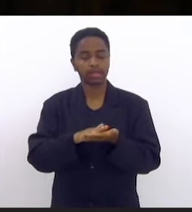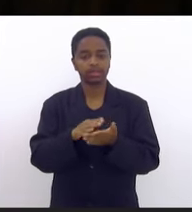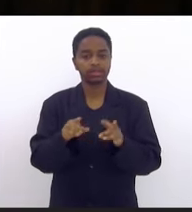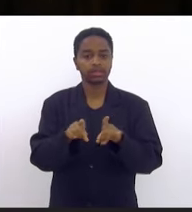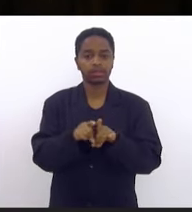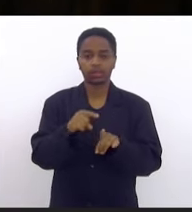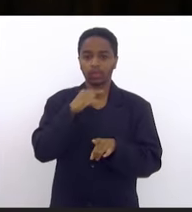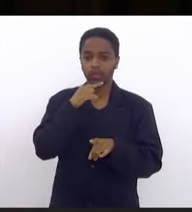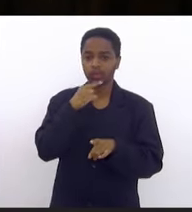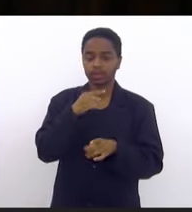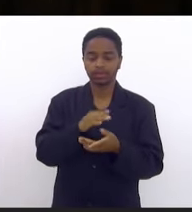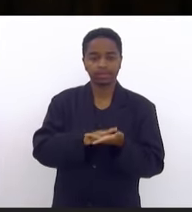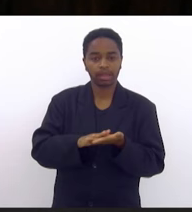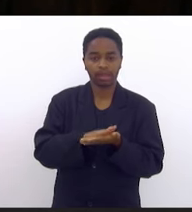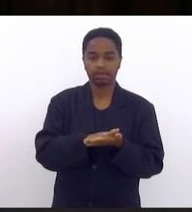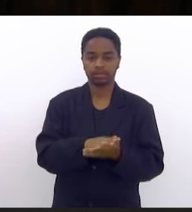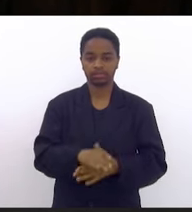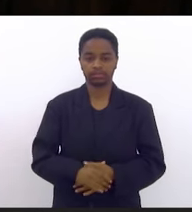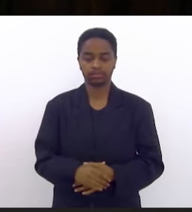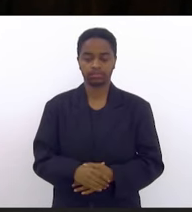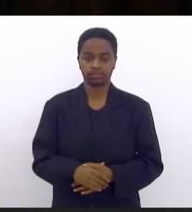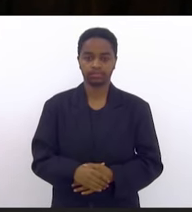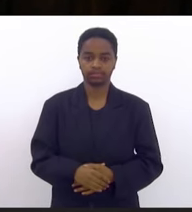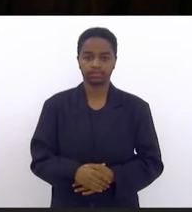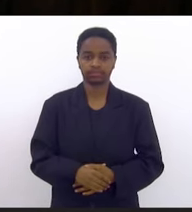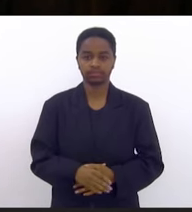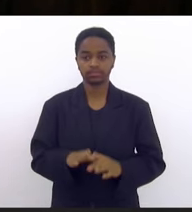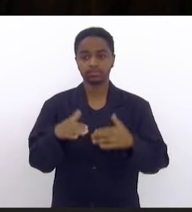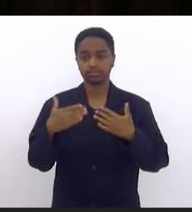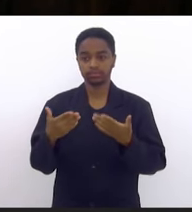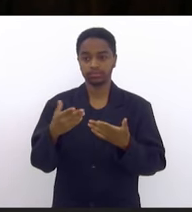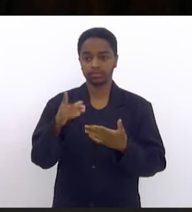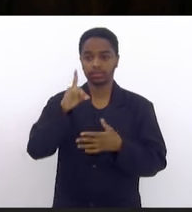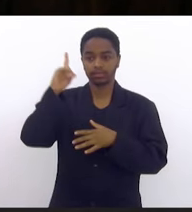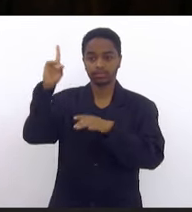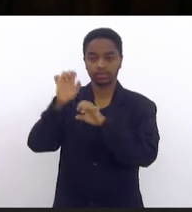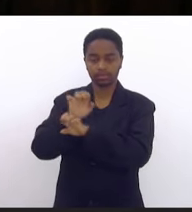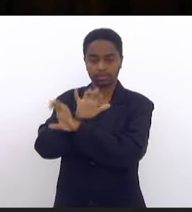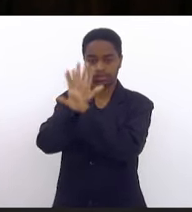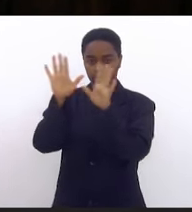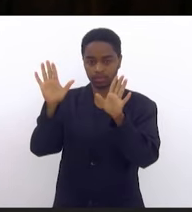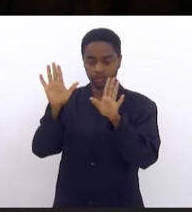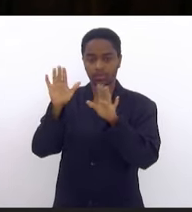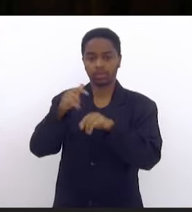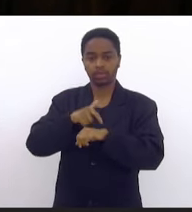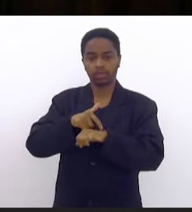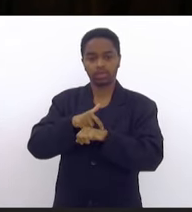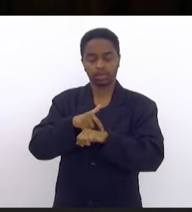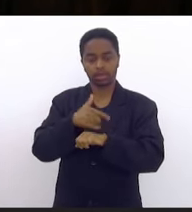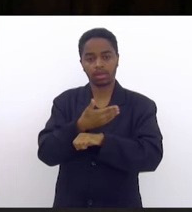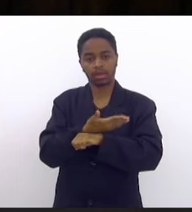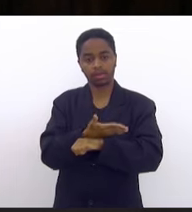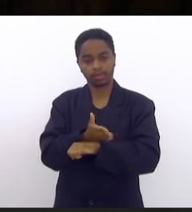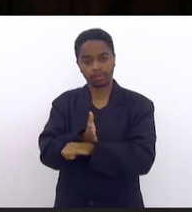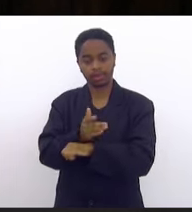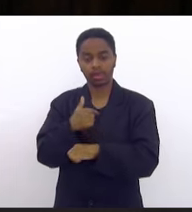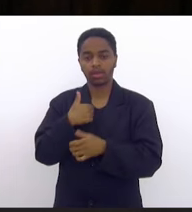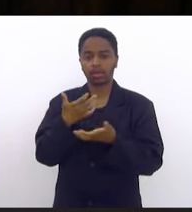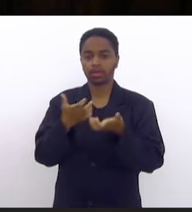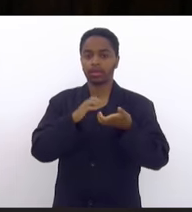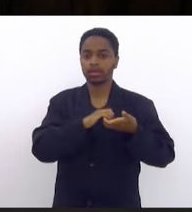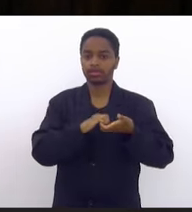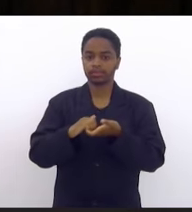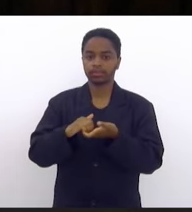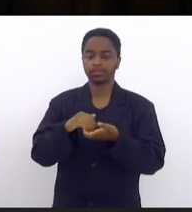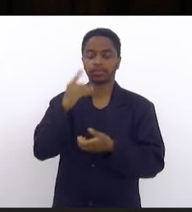não podemos nada. Então, Deus seja glorificado em todo momento. Eu quero cumprimentar o deputado